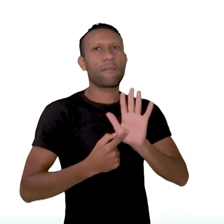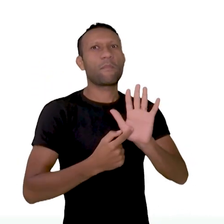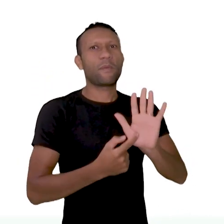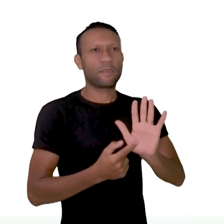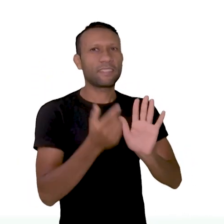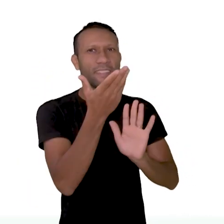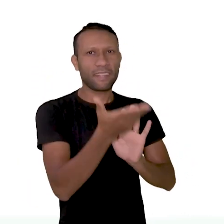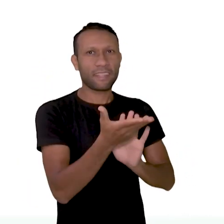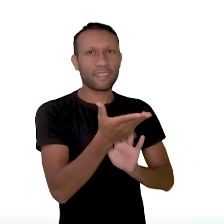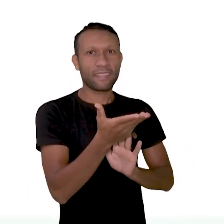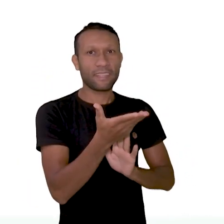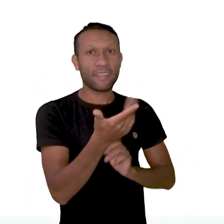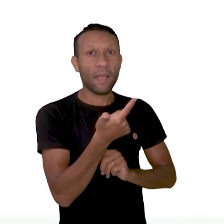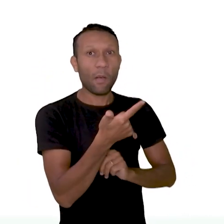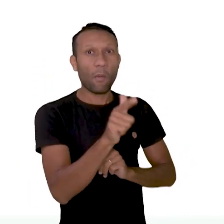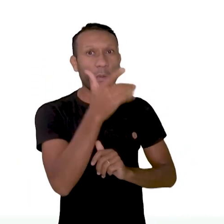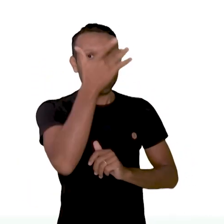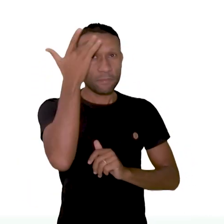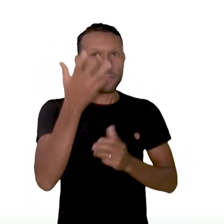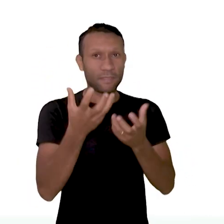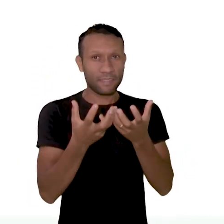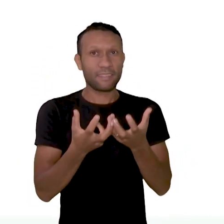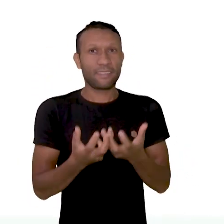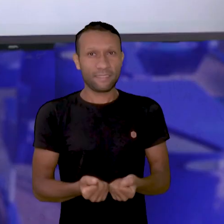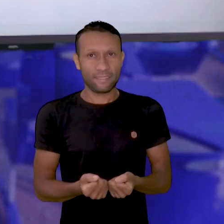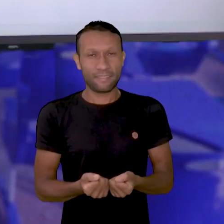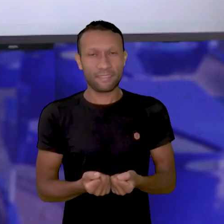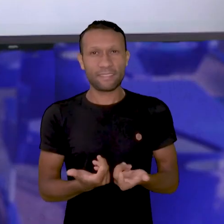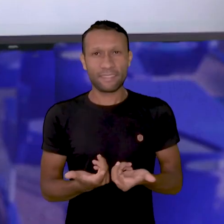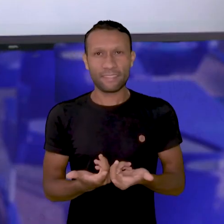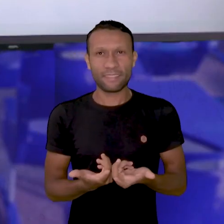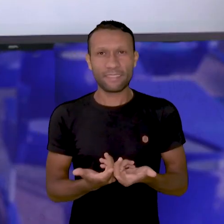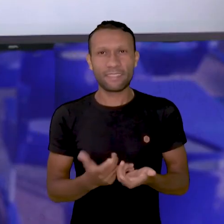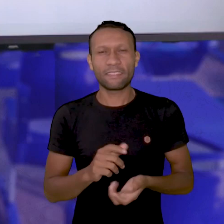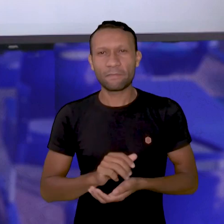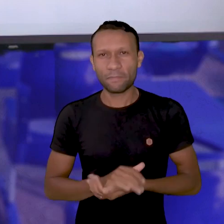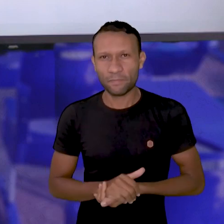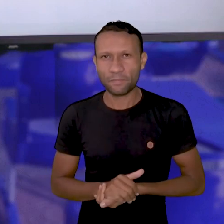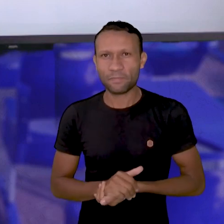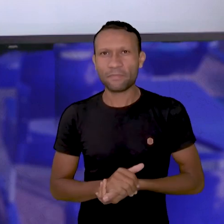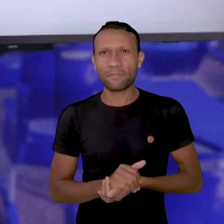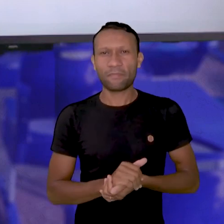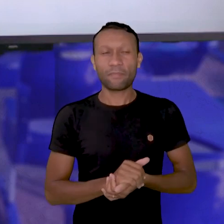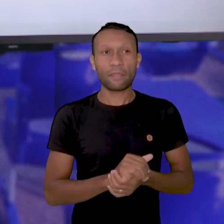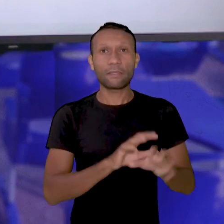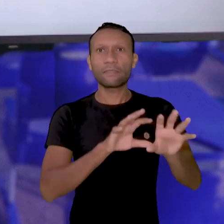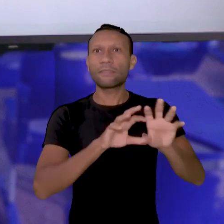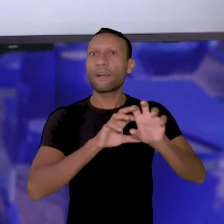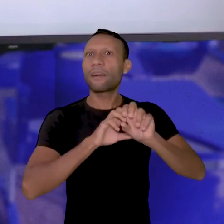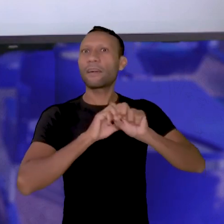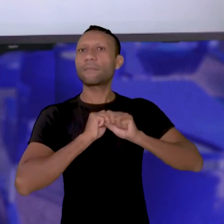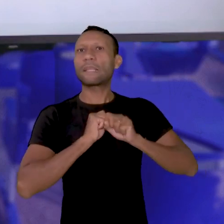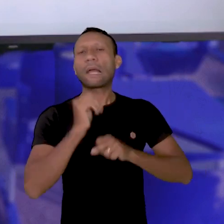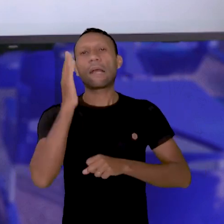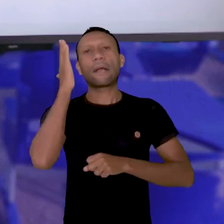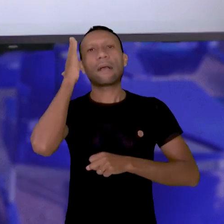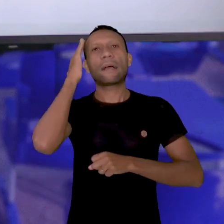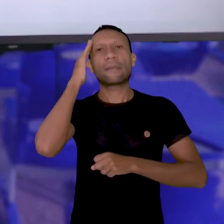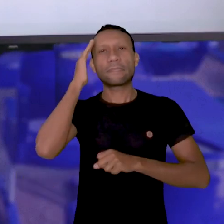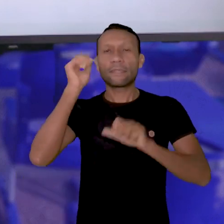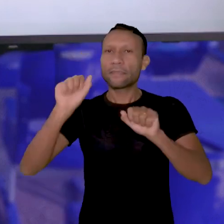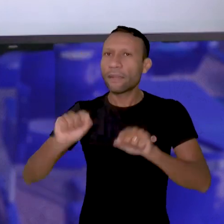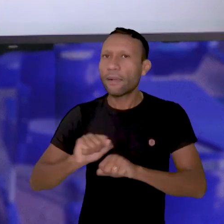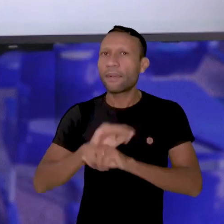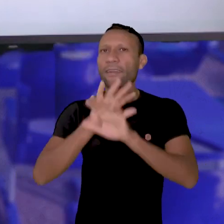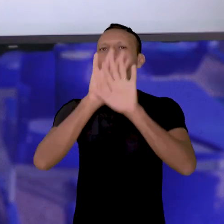minha argumentação valer, estar correta, né? Para que eles possam se fundir e ter um sucesso